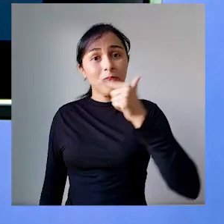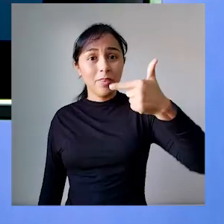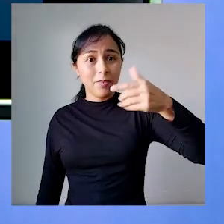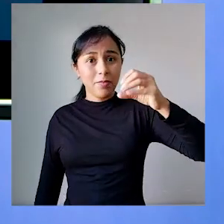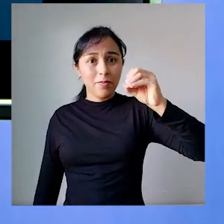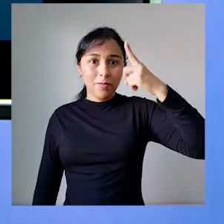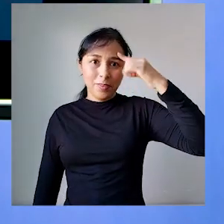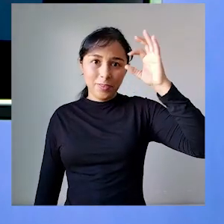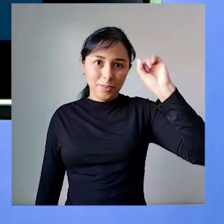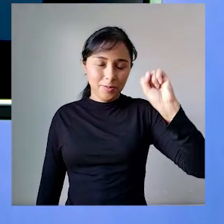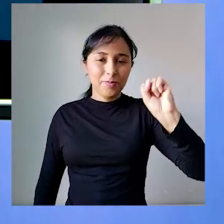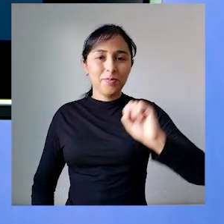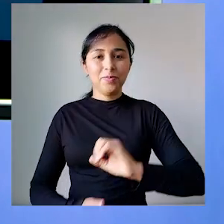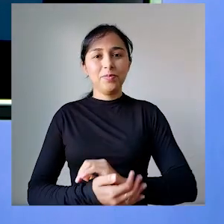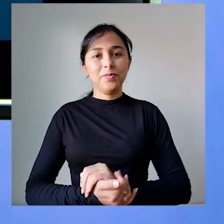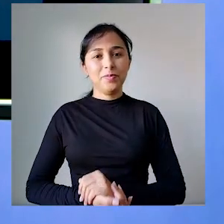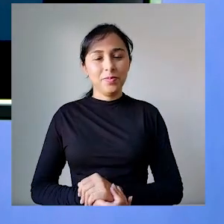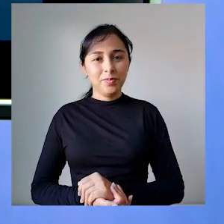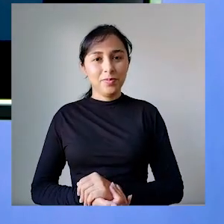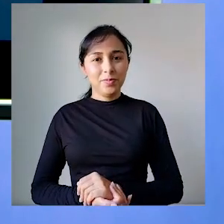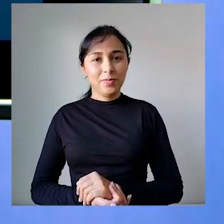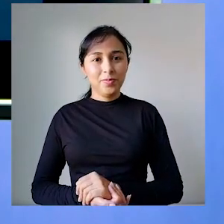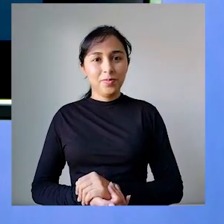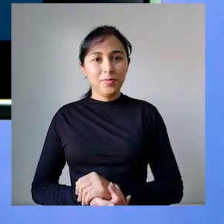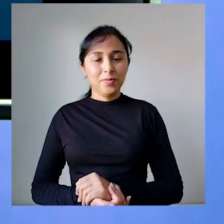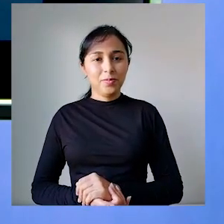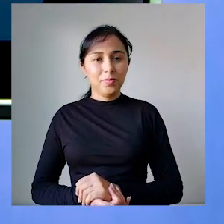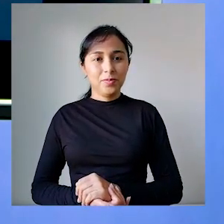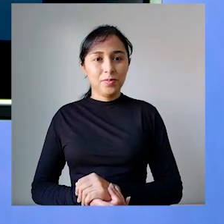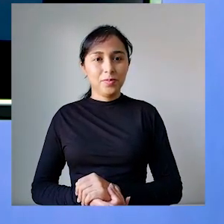para fazer esse mesmo serviço.